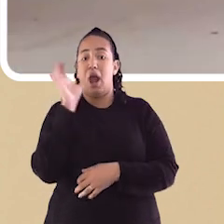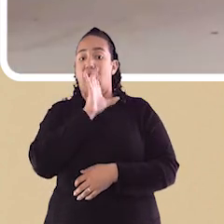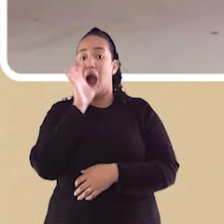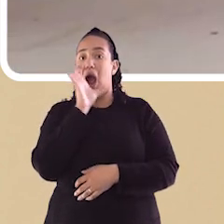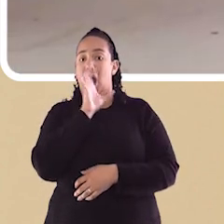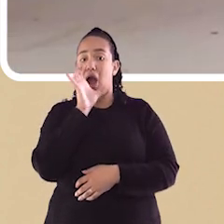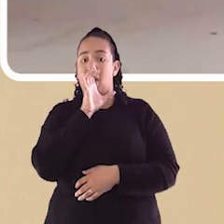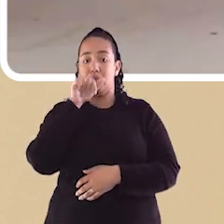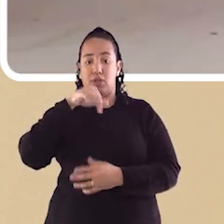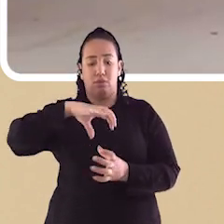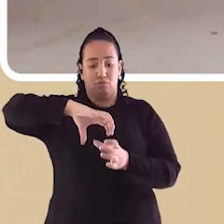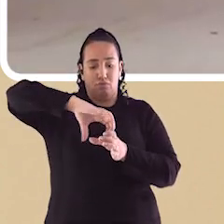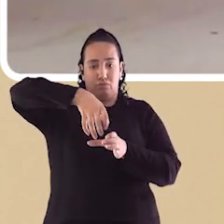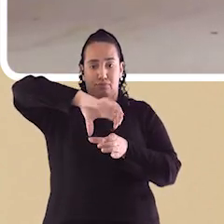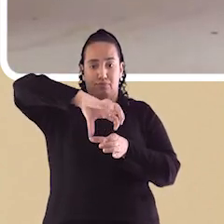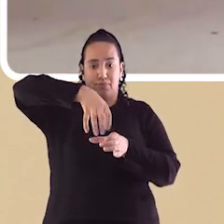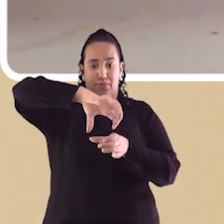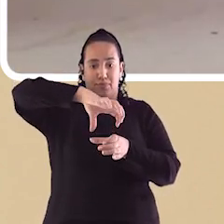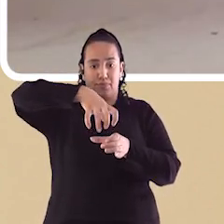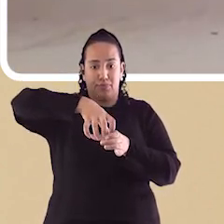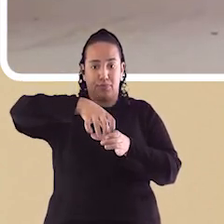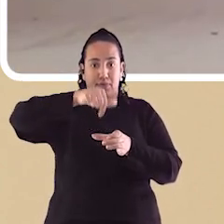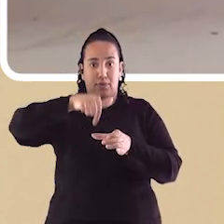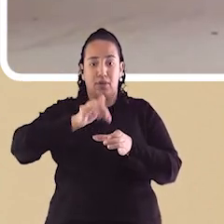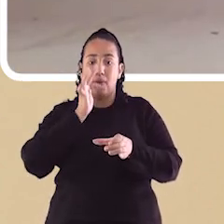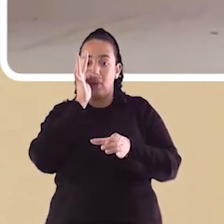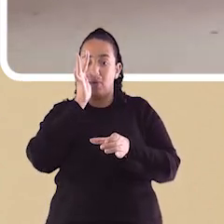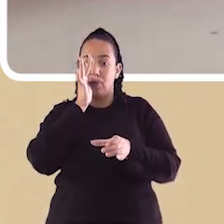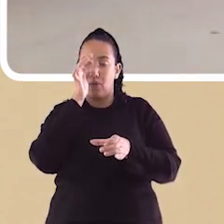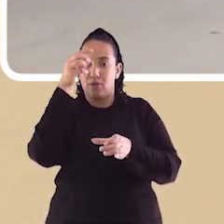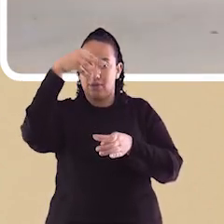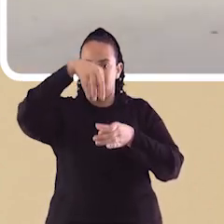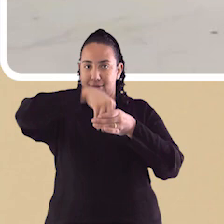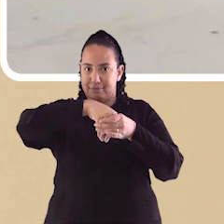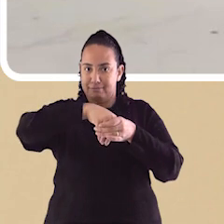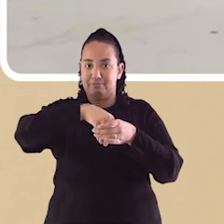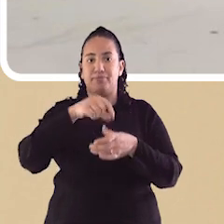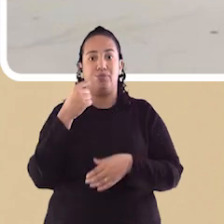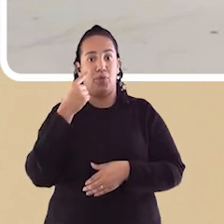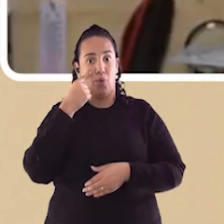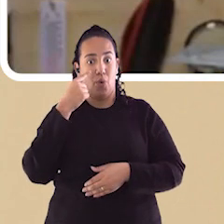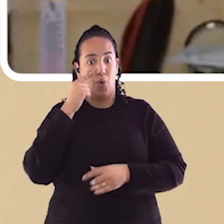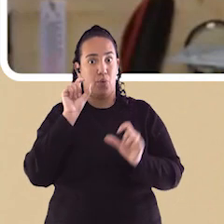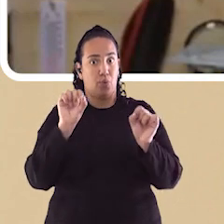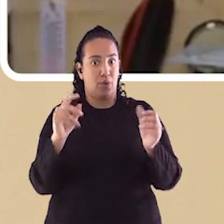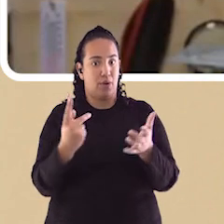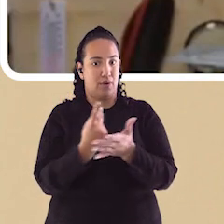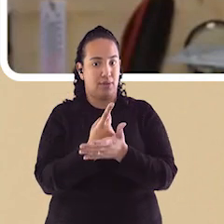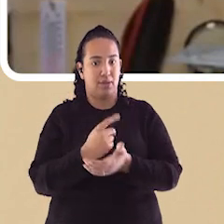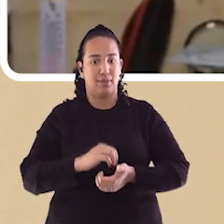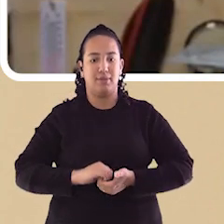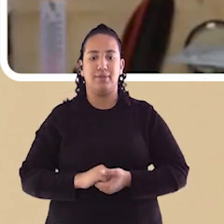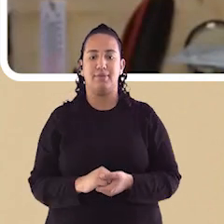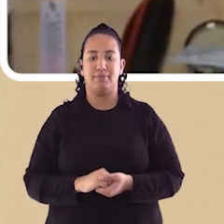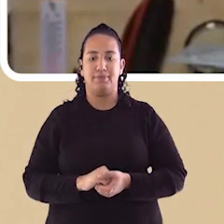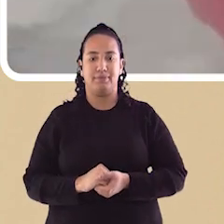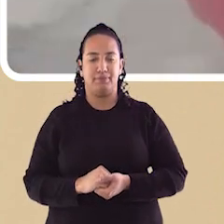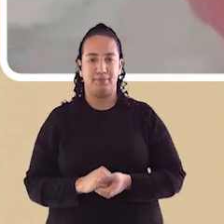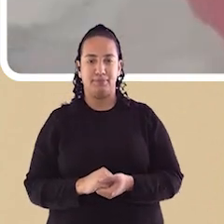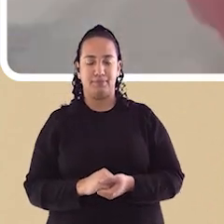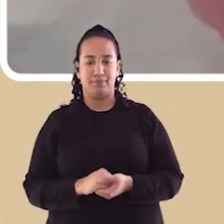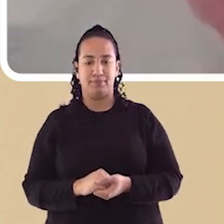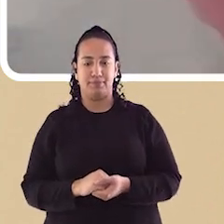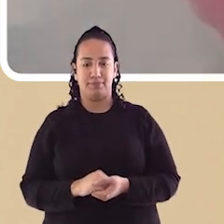tenho que ser rápido e fechar o pote com o enxofre, a rosa e o indicador dentro. Dá só uma olhada no que vai